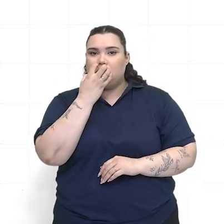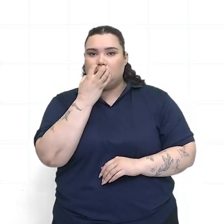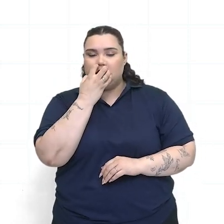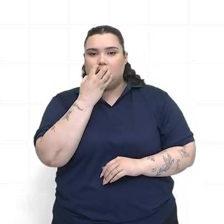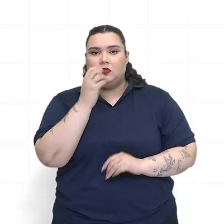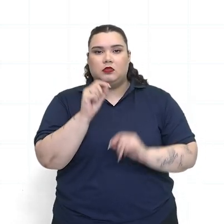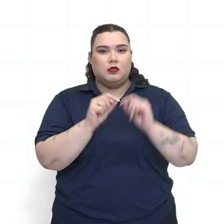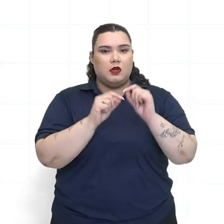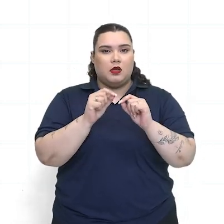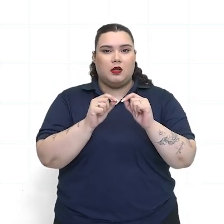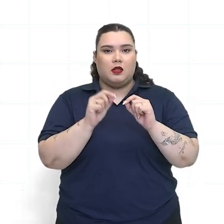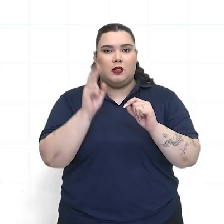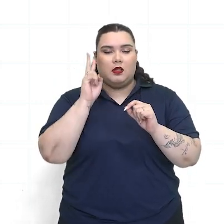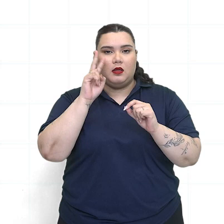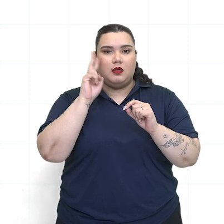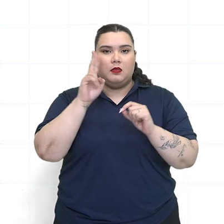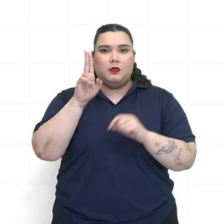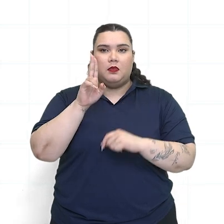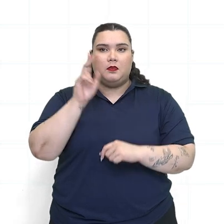com a